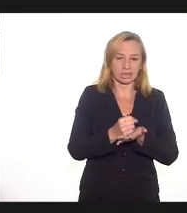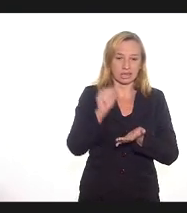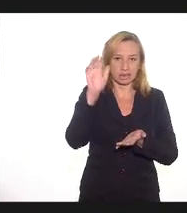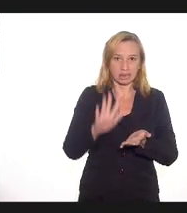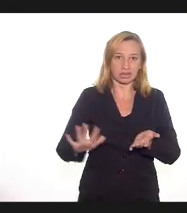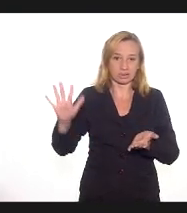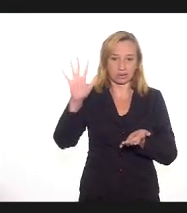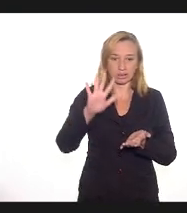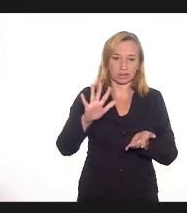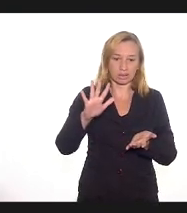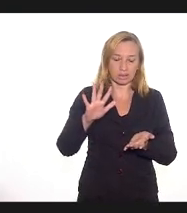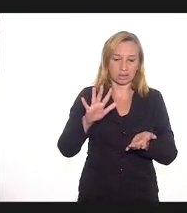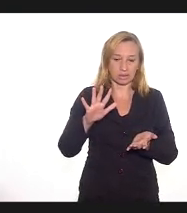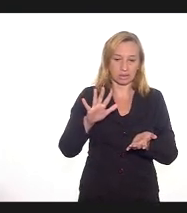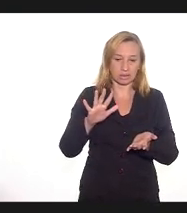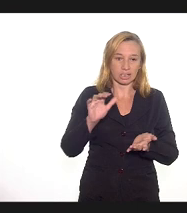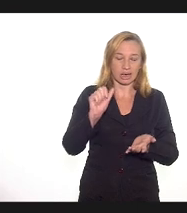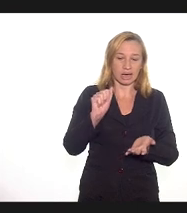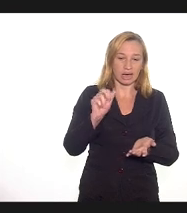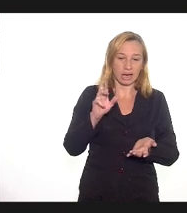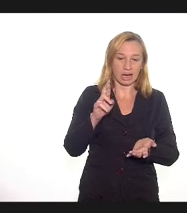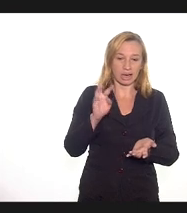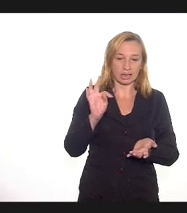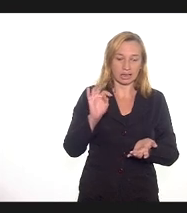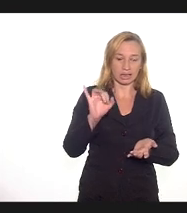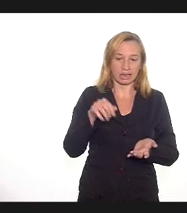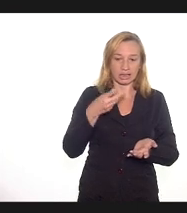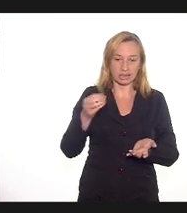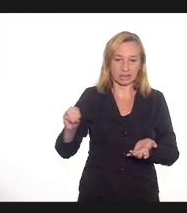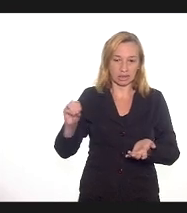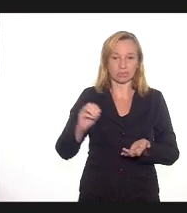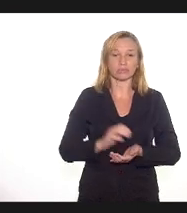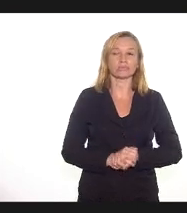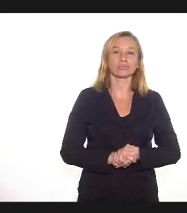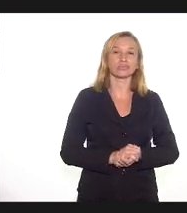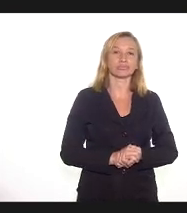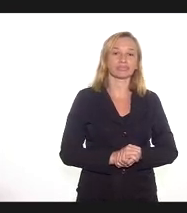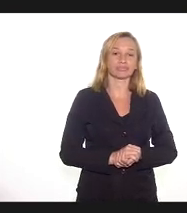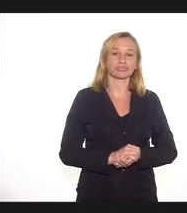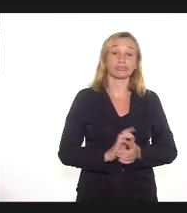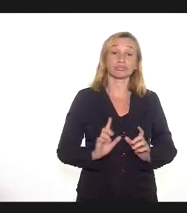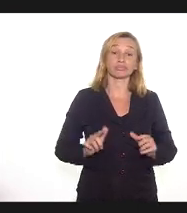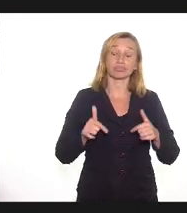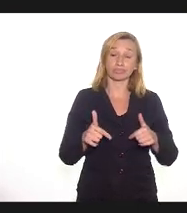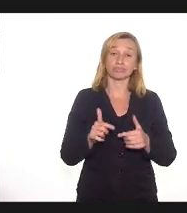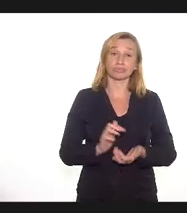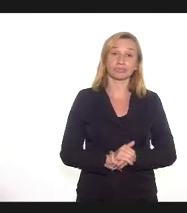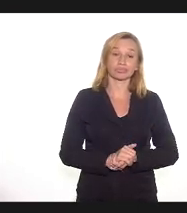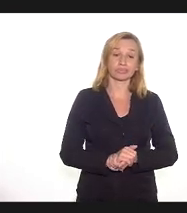Nacional do Artesão. Isso foi uma ação